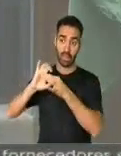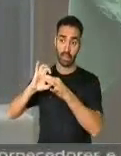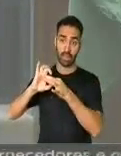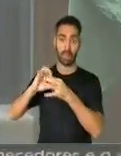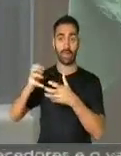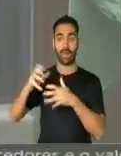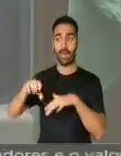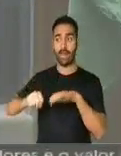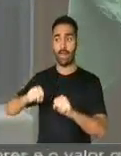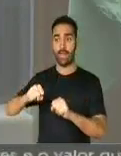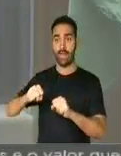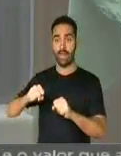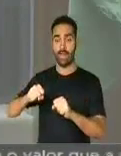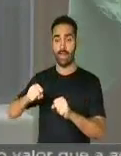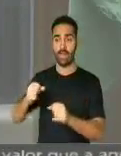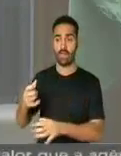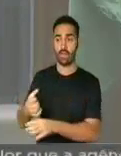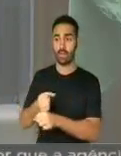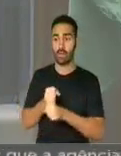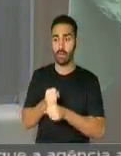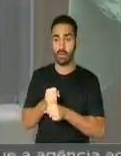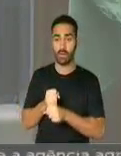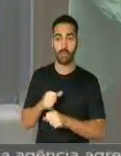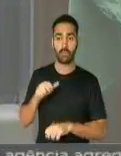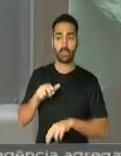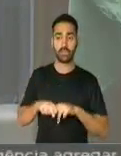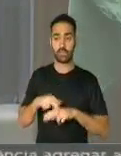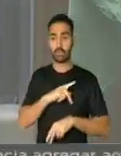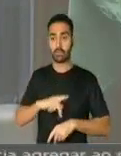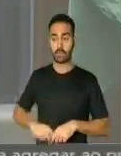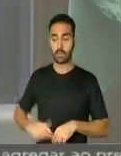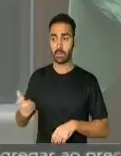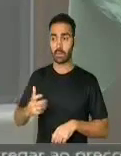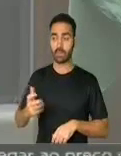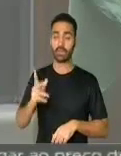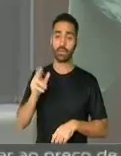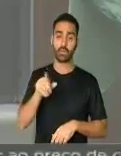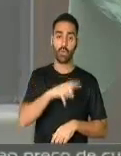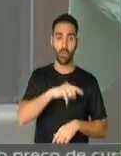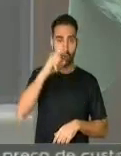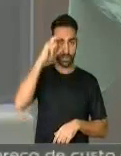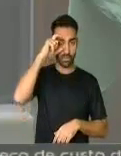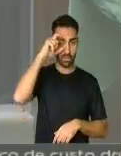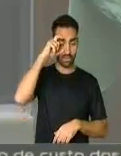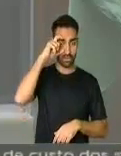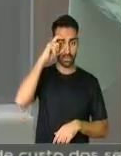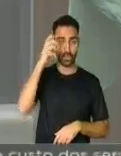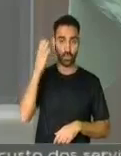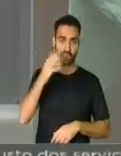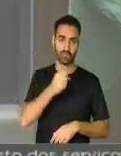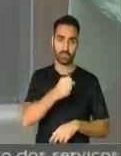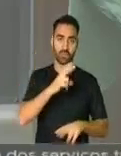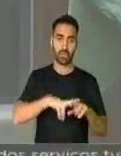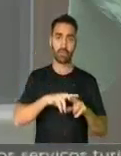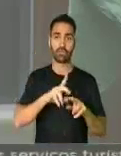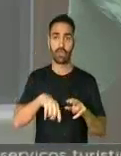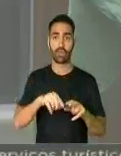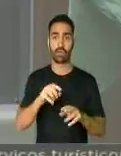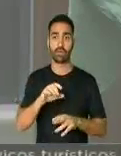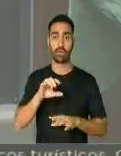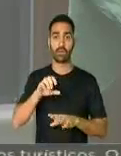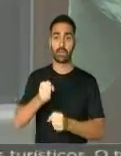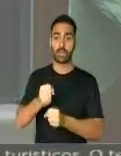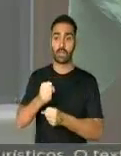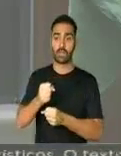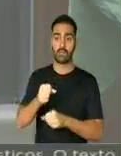cadeira da presidência da república da mesma forma que o seu colega de partido Eduardo Cunha hoje detento se apegou à cadeira da